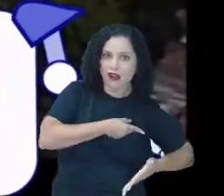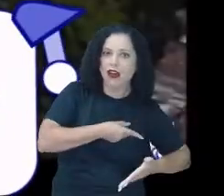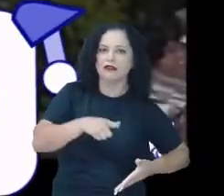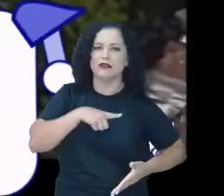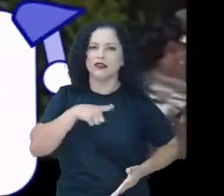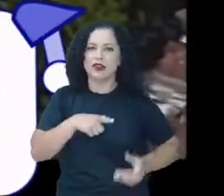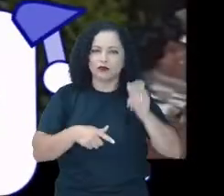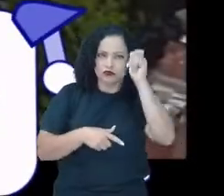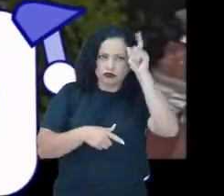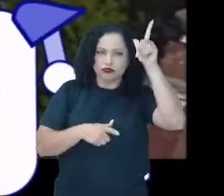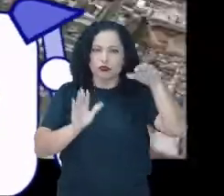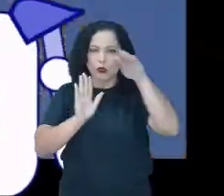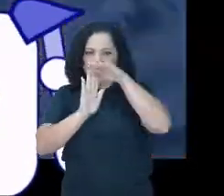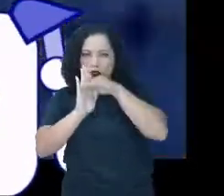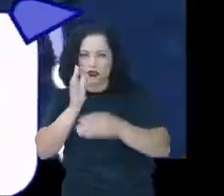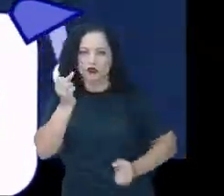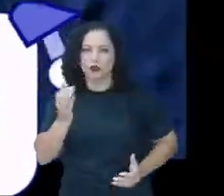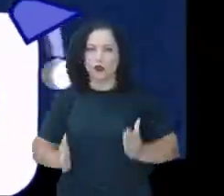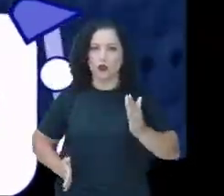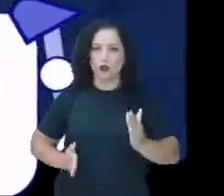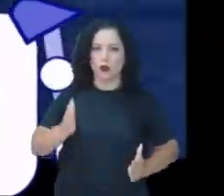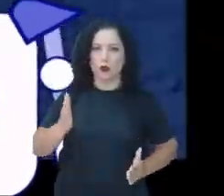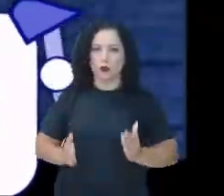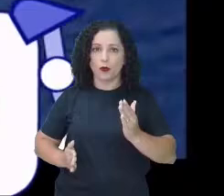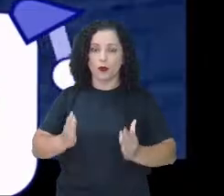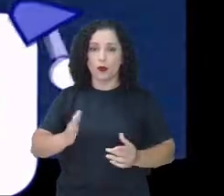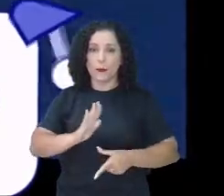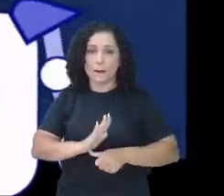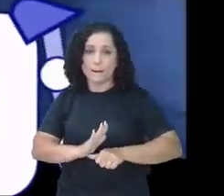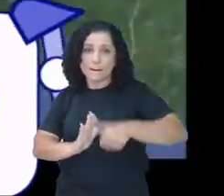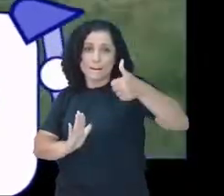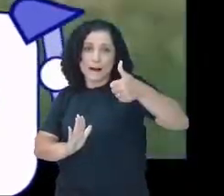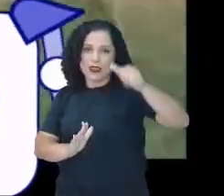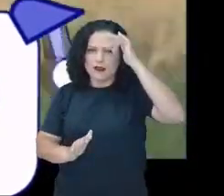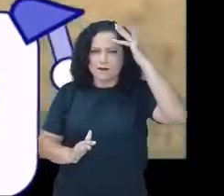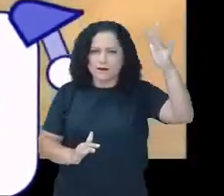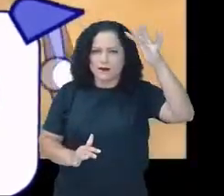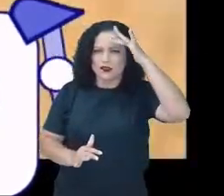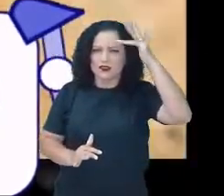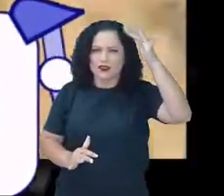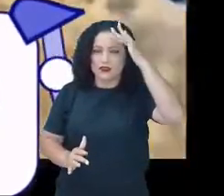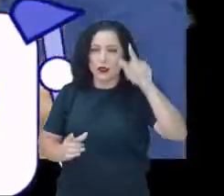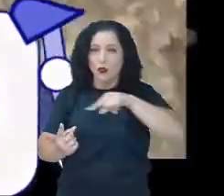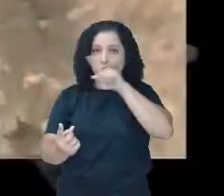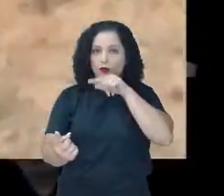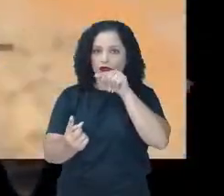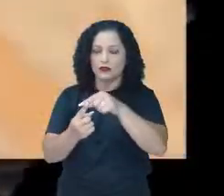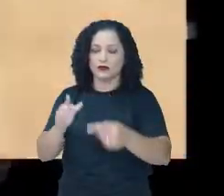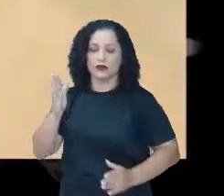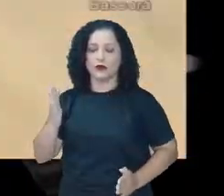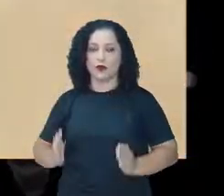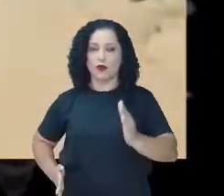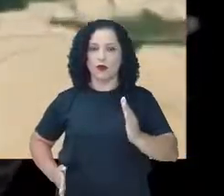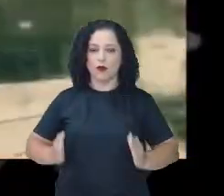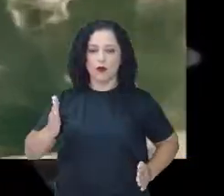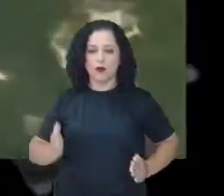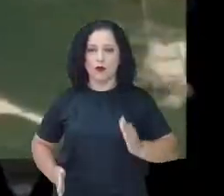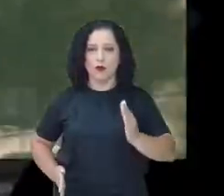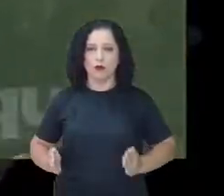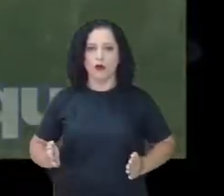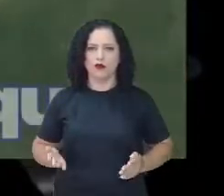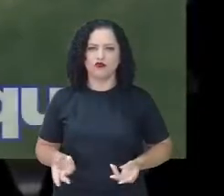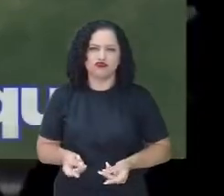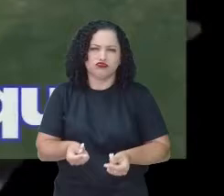mesmo! Sabem desde quando são os primeiros registros da imaginação humana com este tipo de criaturas? Data